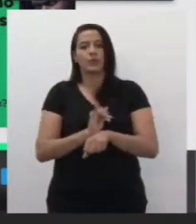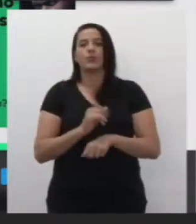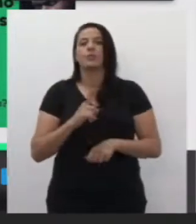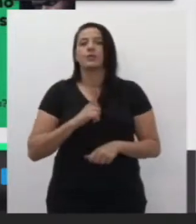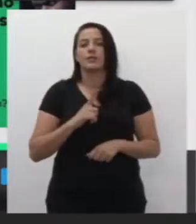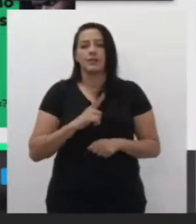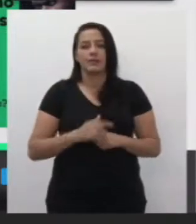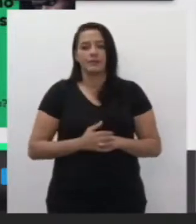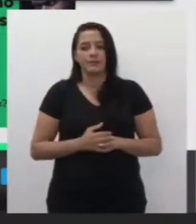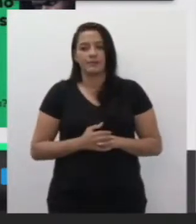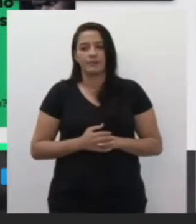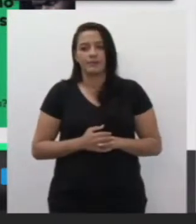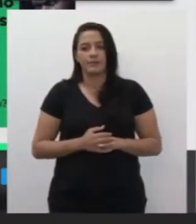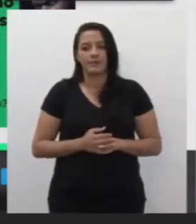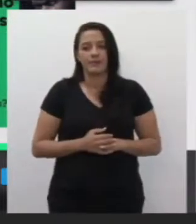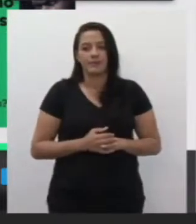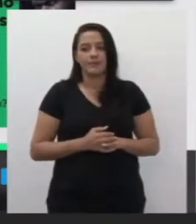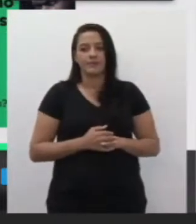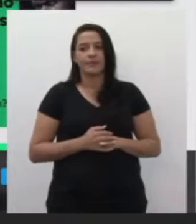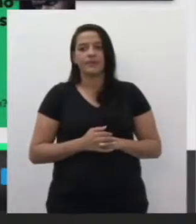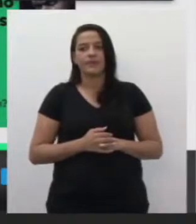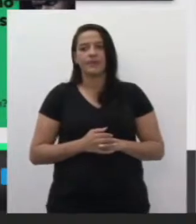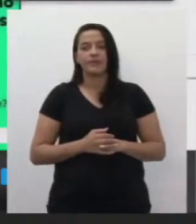está se dedicando para o Enem, que ele